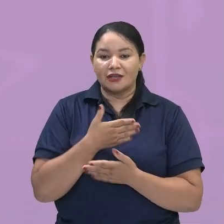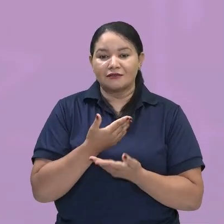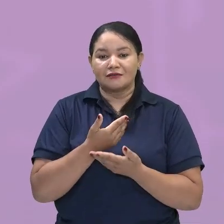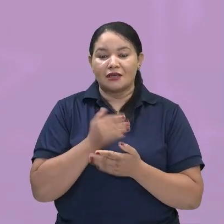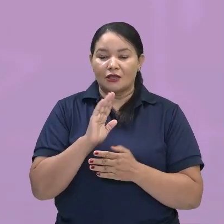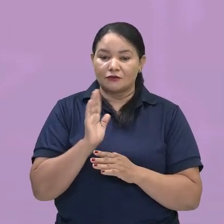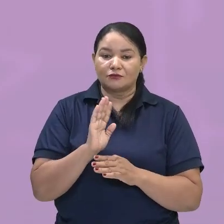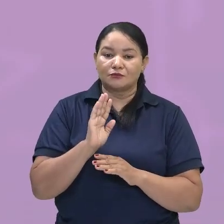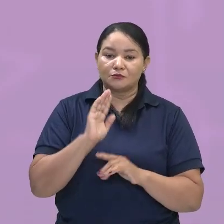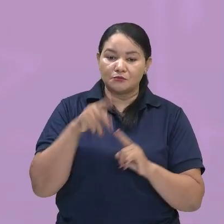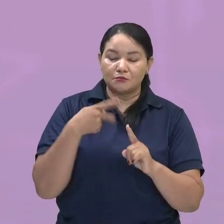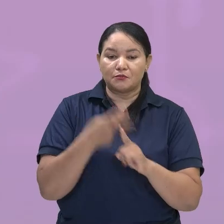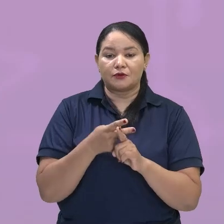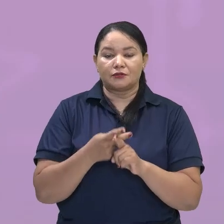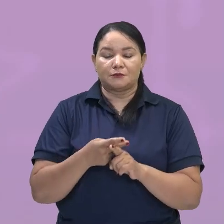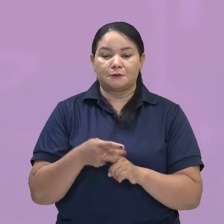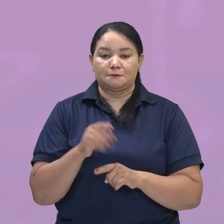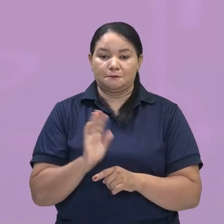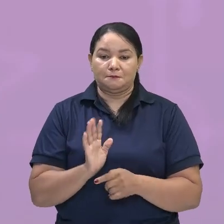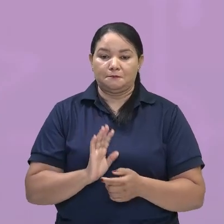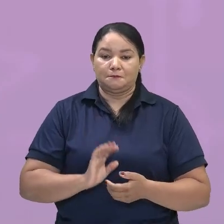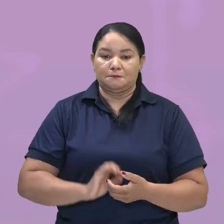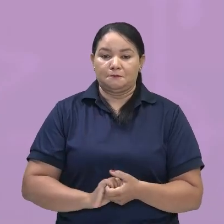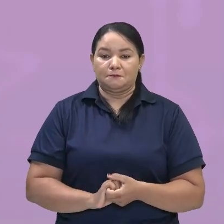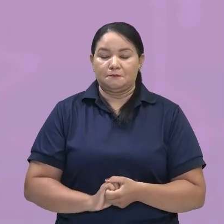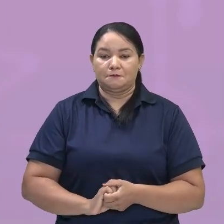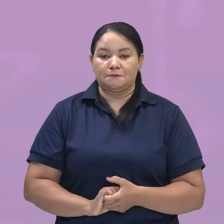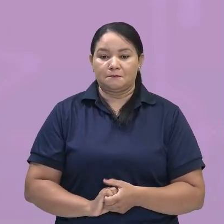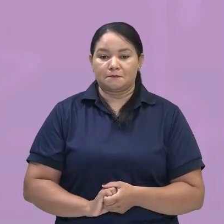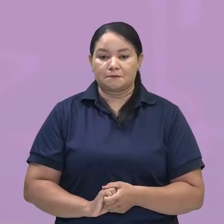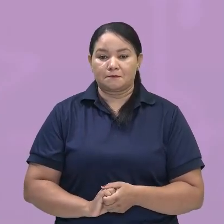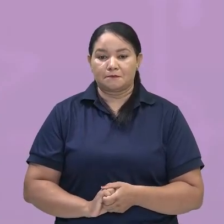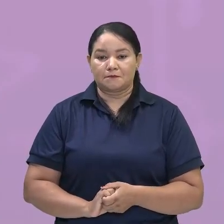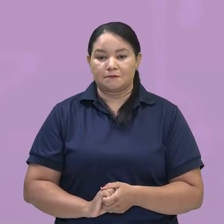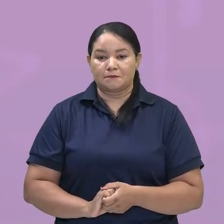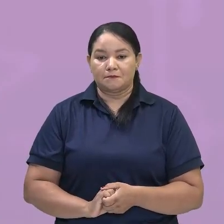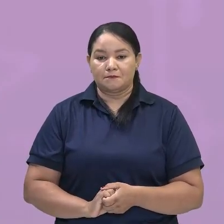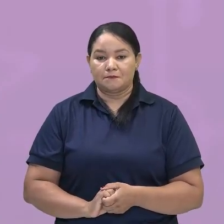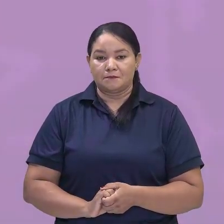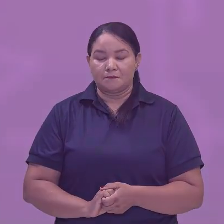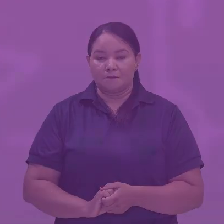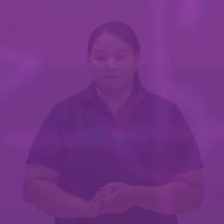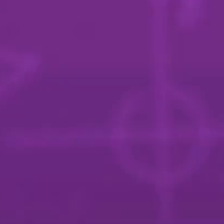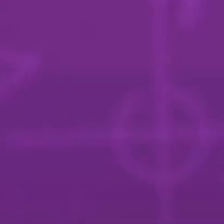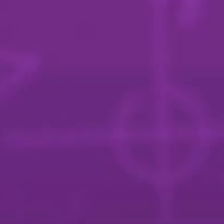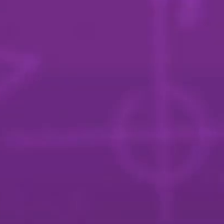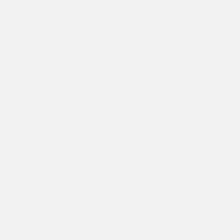assim eu me despeço aqui e aguardo vocês em uma próxima aula, em um próximo momento, um próximo encontro. Até a próxima.